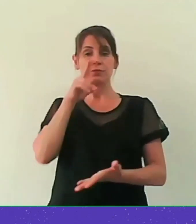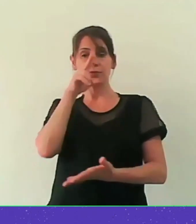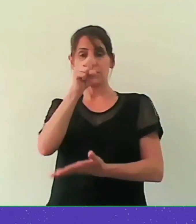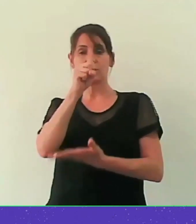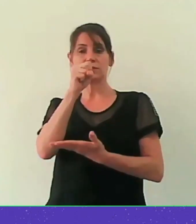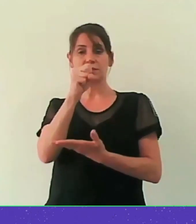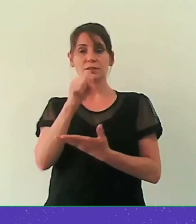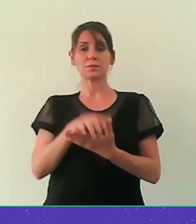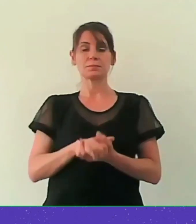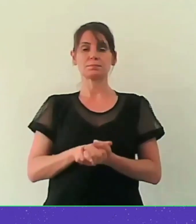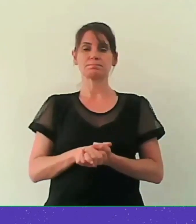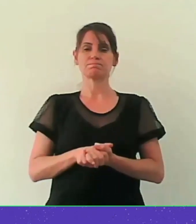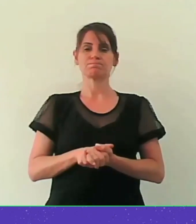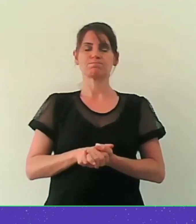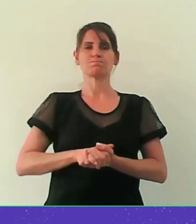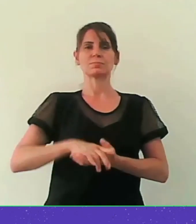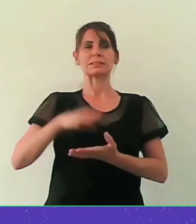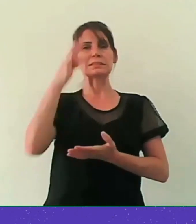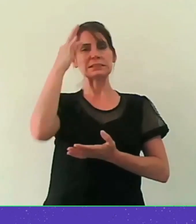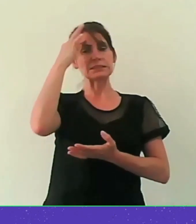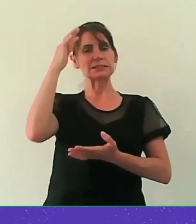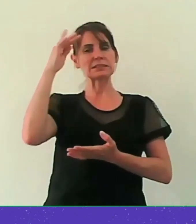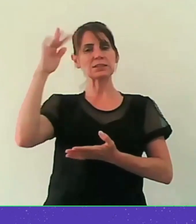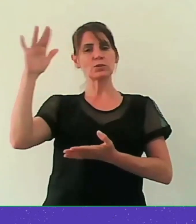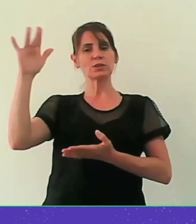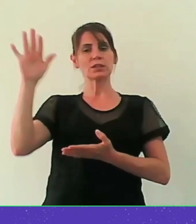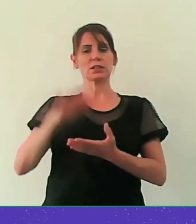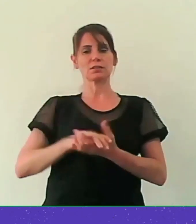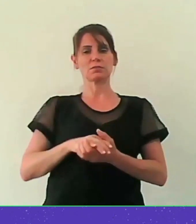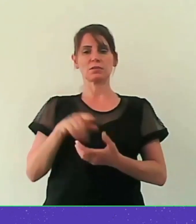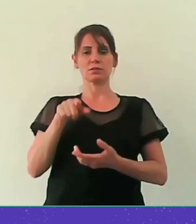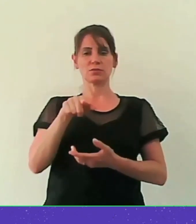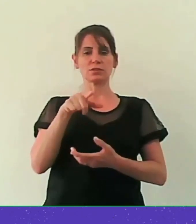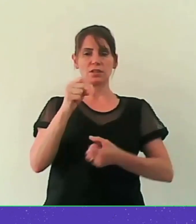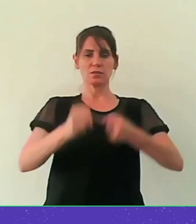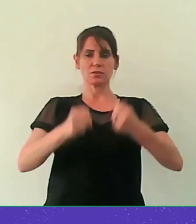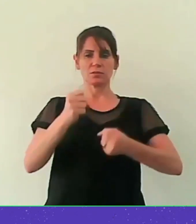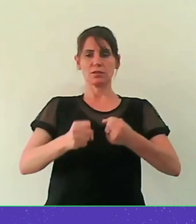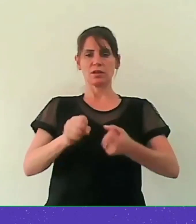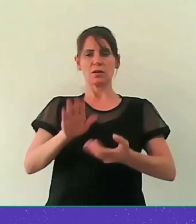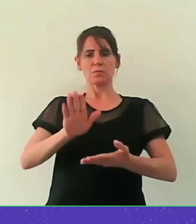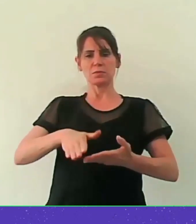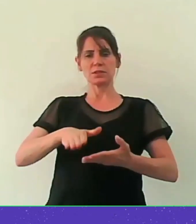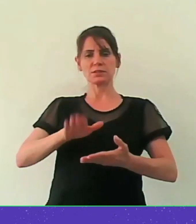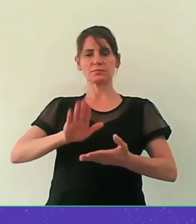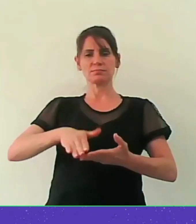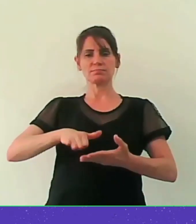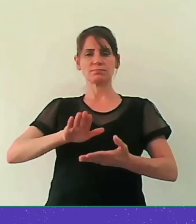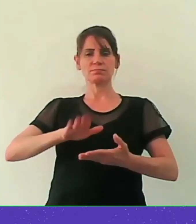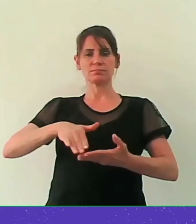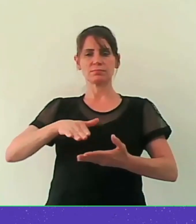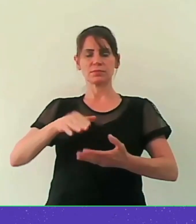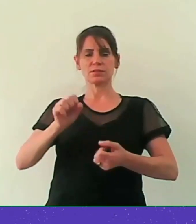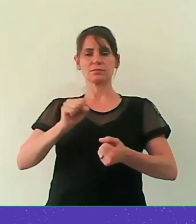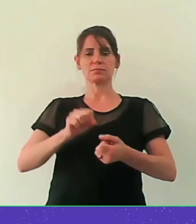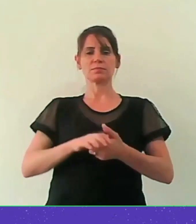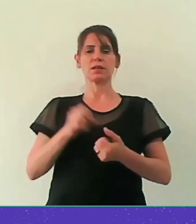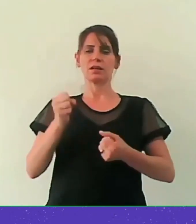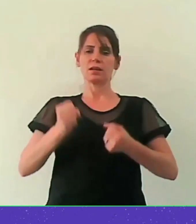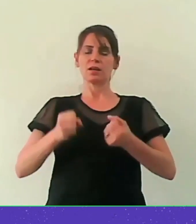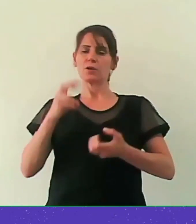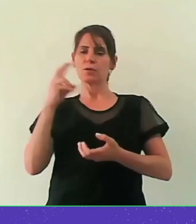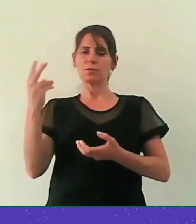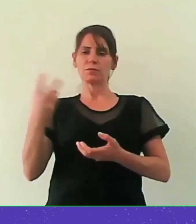E teoricamente, você acelerando o carro e parar de acelerar e ir numa velocidade constante, se